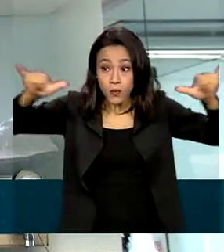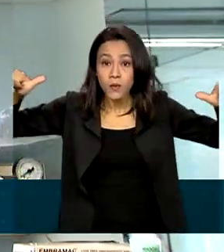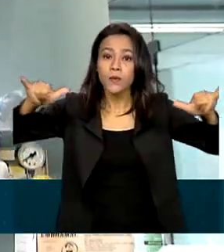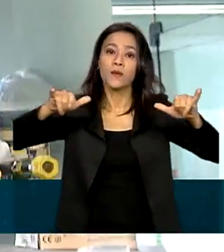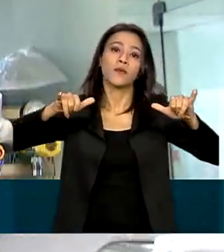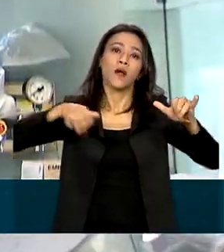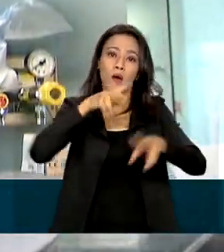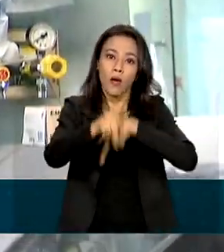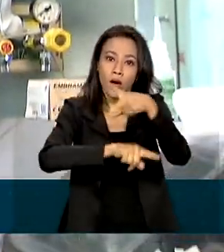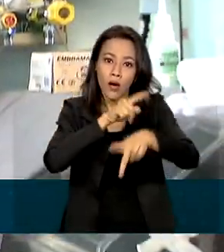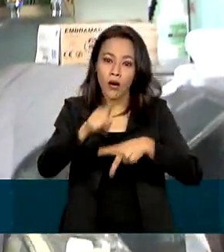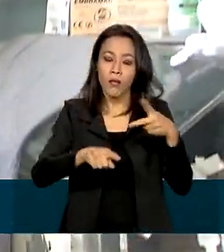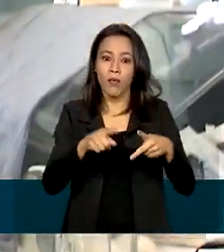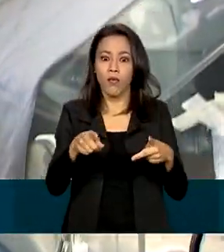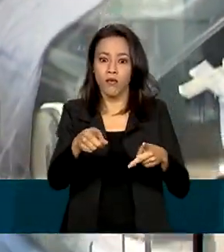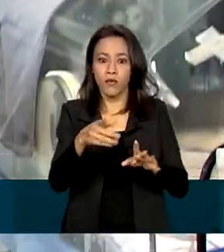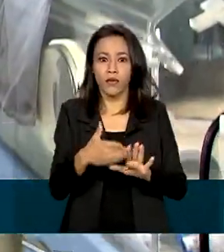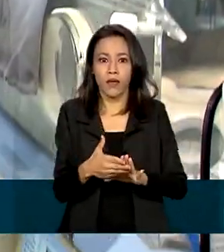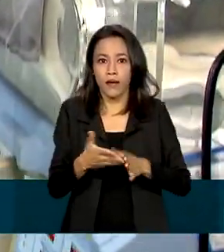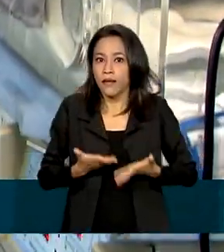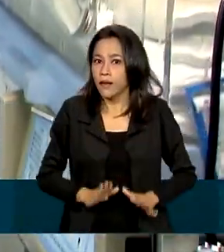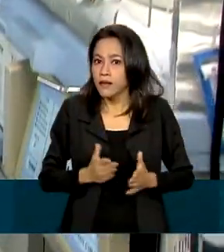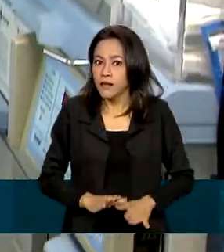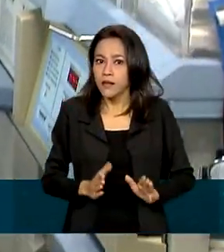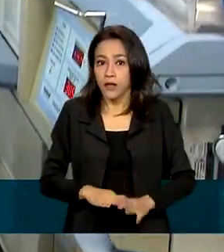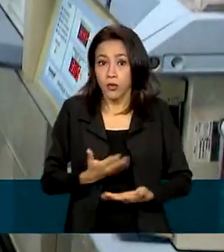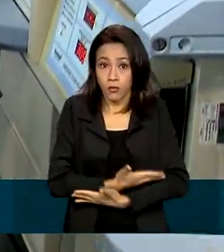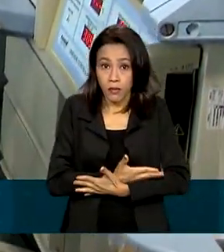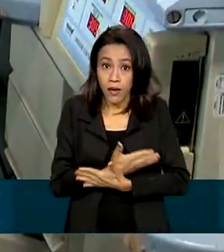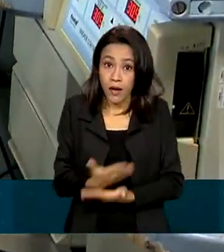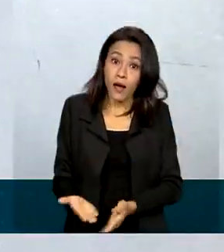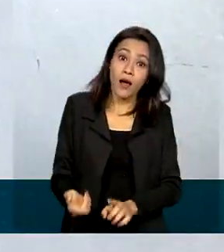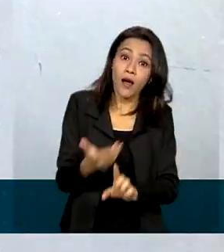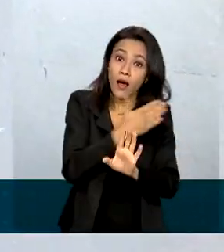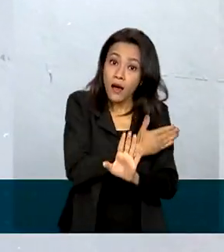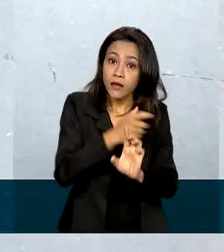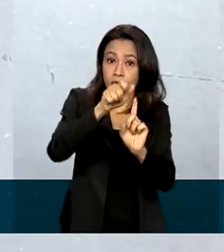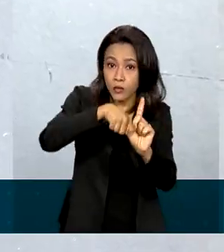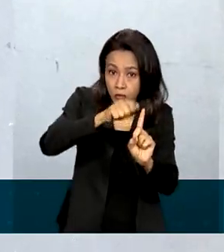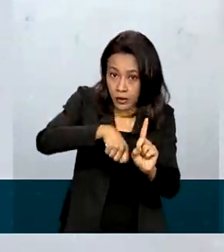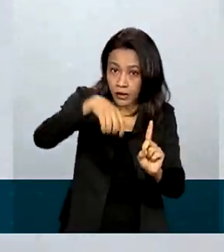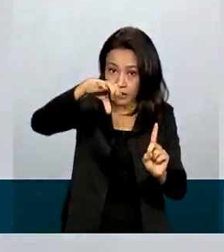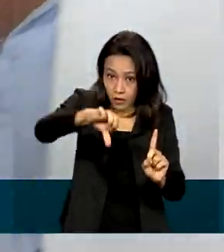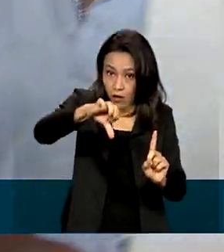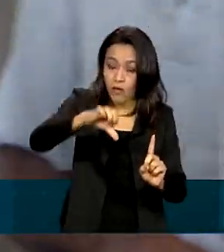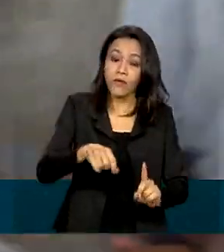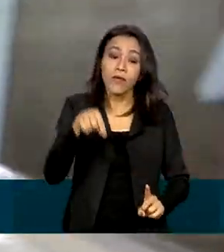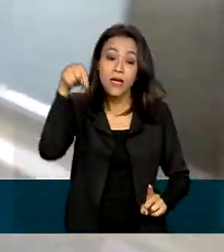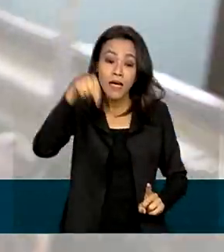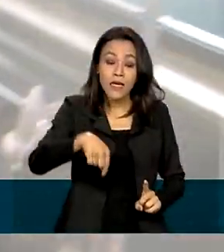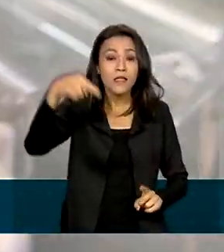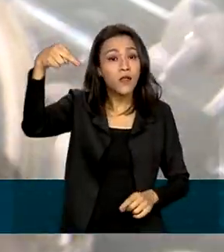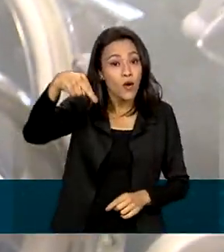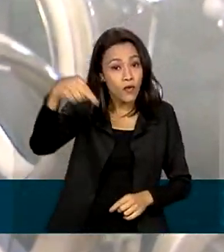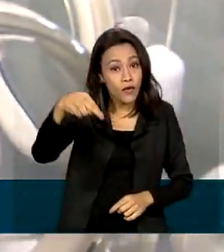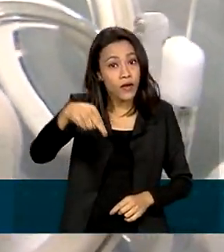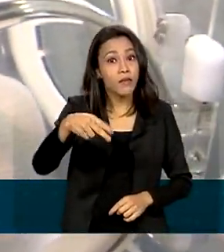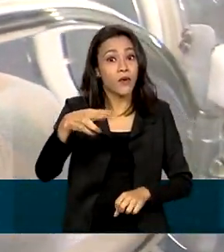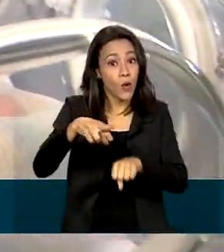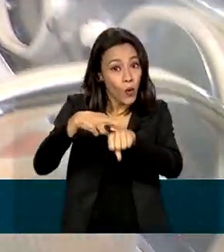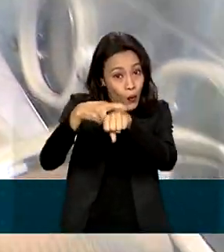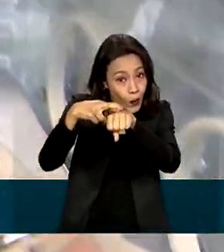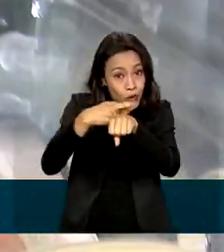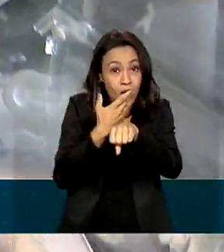alto índice de prematuros, desde 2011 existe a campanha Novembro Roxo, que este ano tem como tema "Garanta o